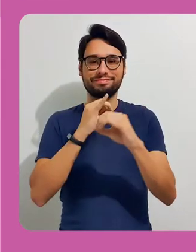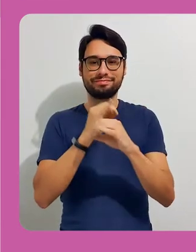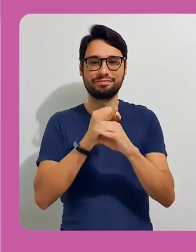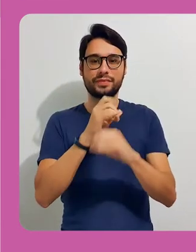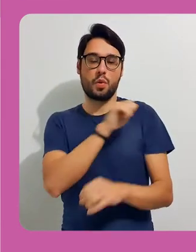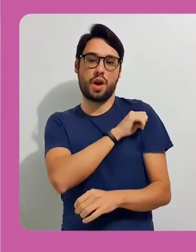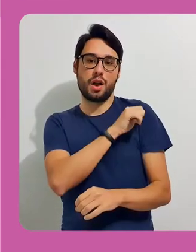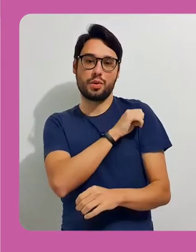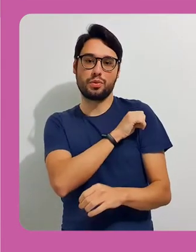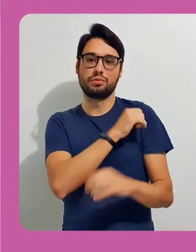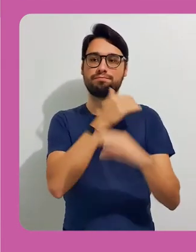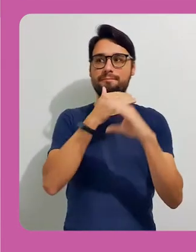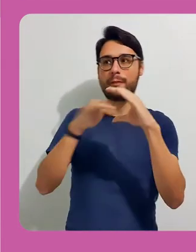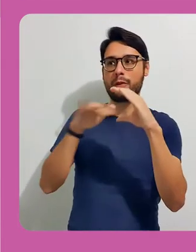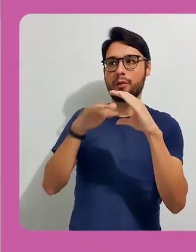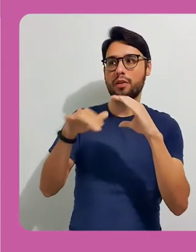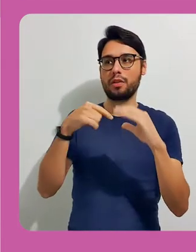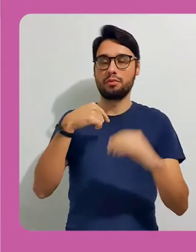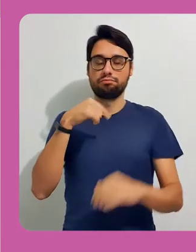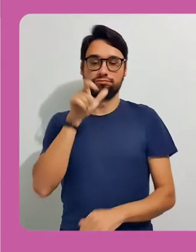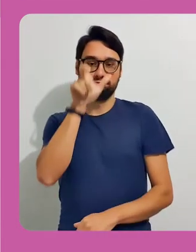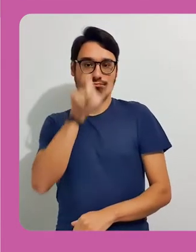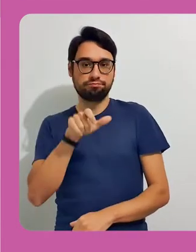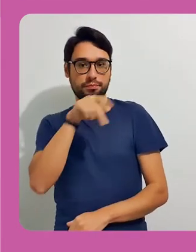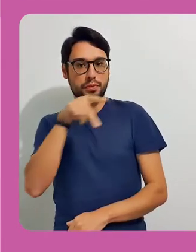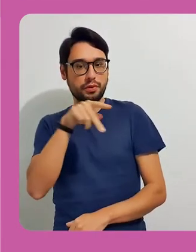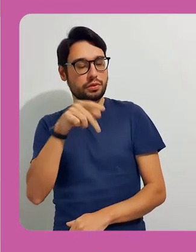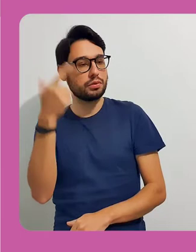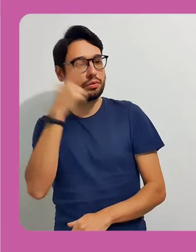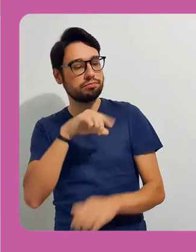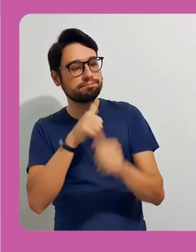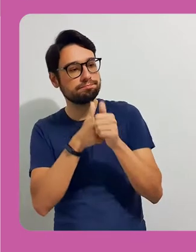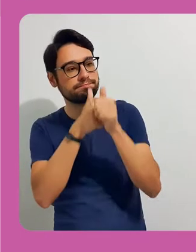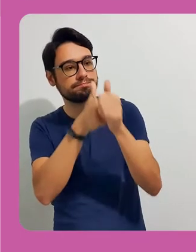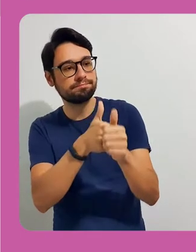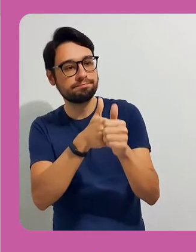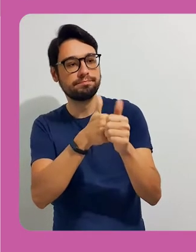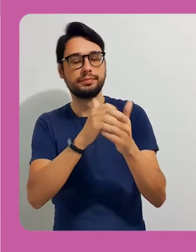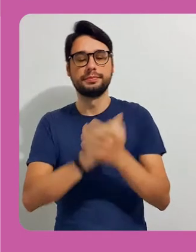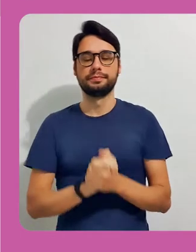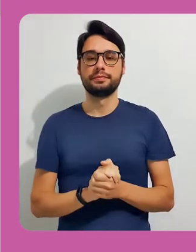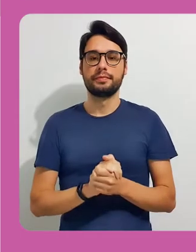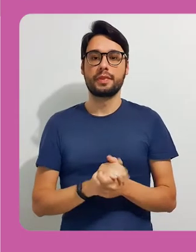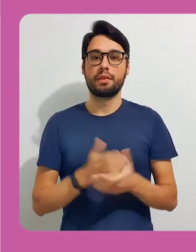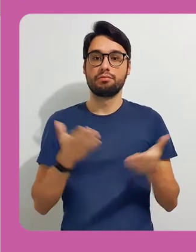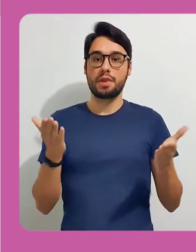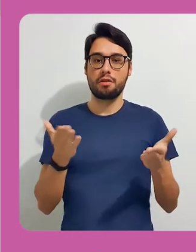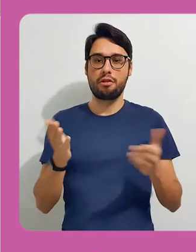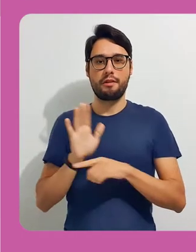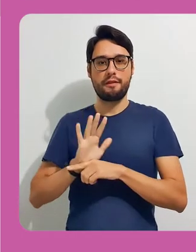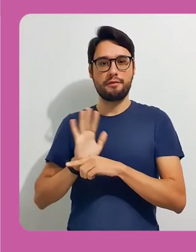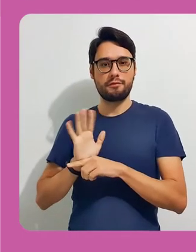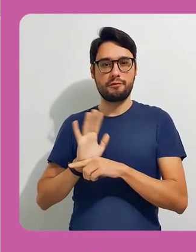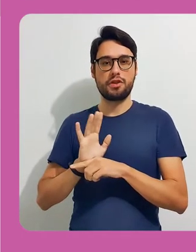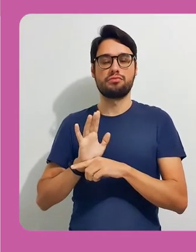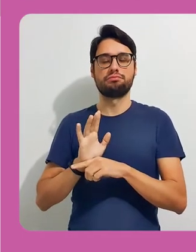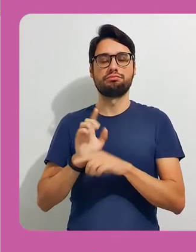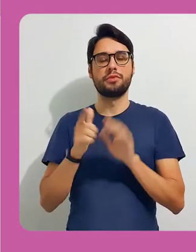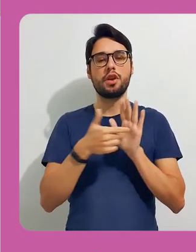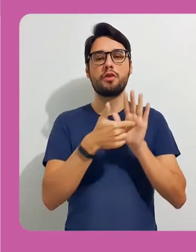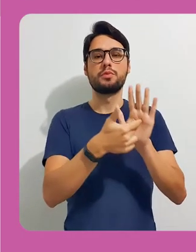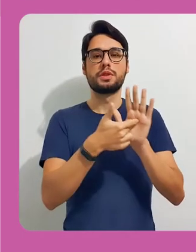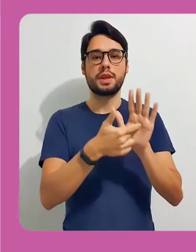que eles arquivos l é bom agora nesse vídeo aqui eu vou mostrar para vocês quais são as principais configurações